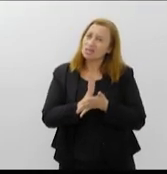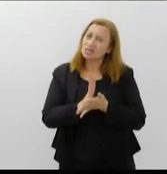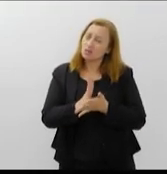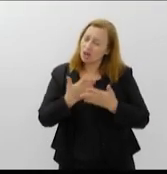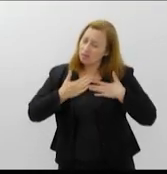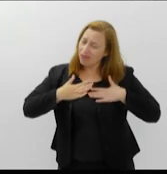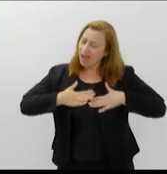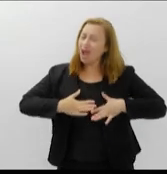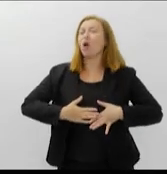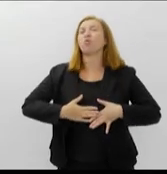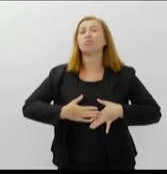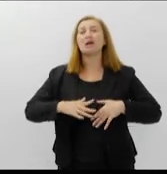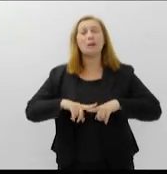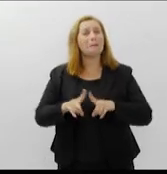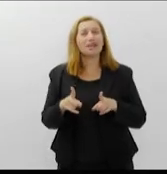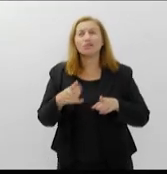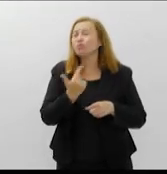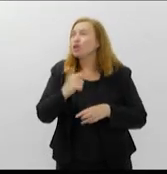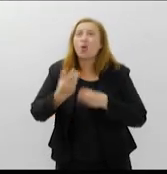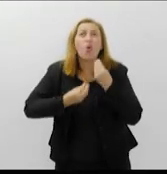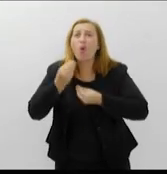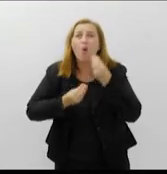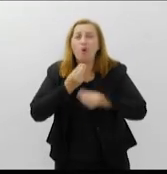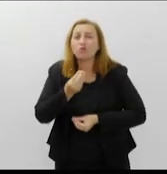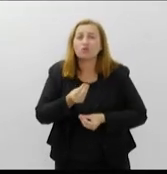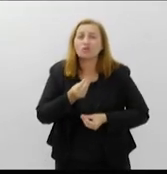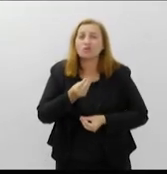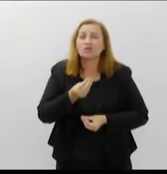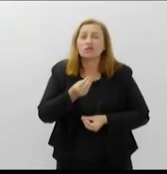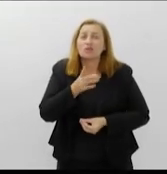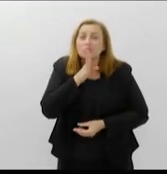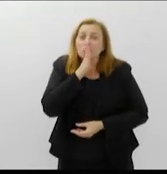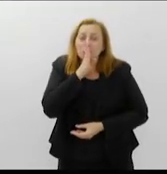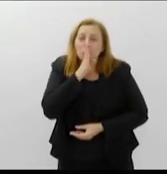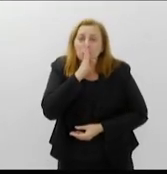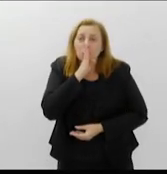calma, mas não há calma para falar disso.